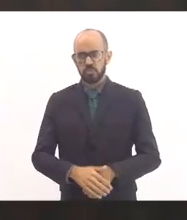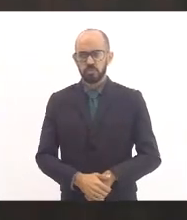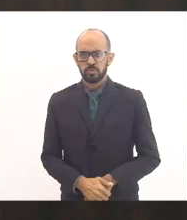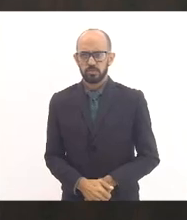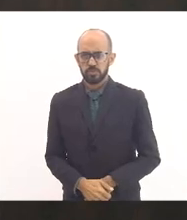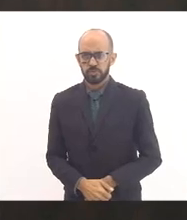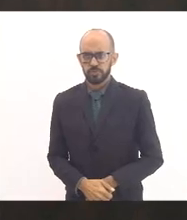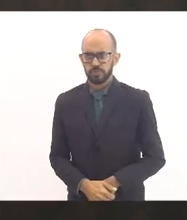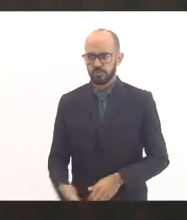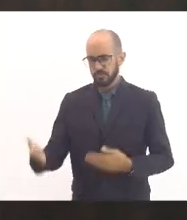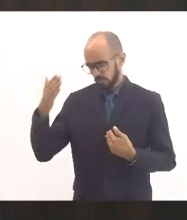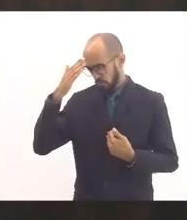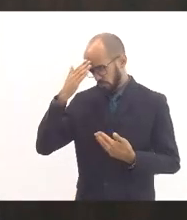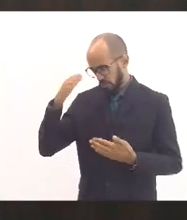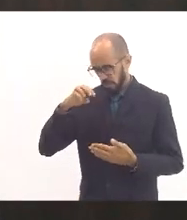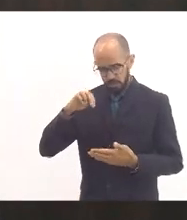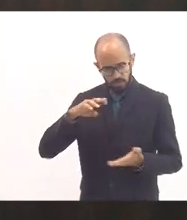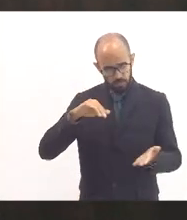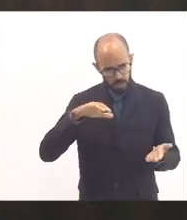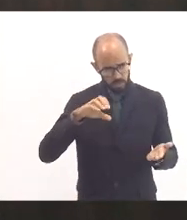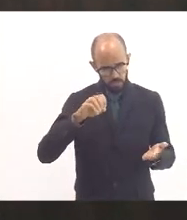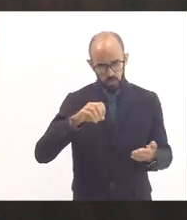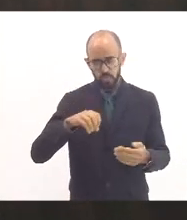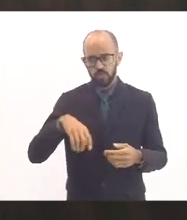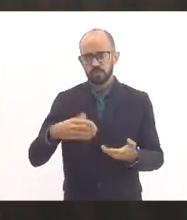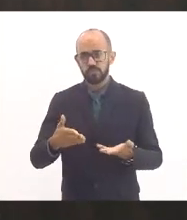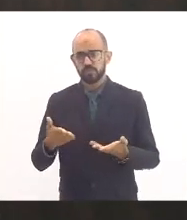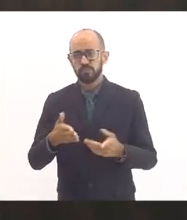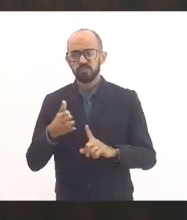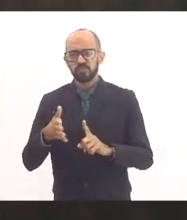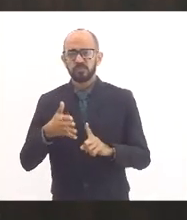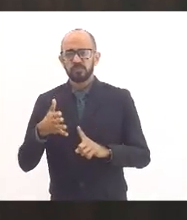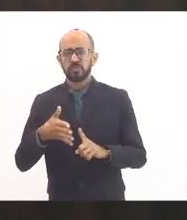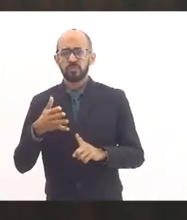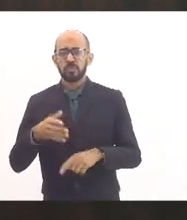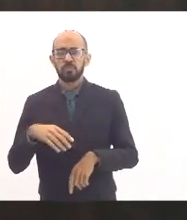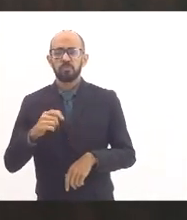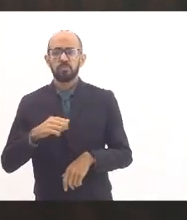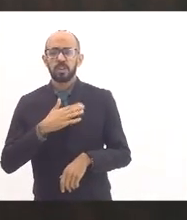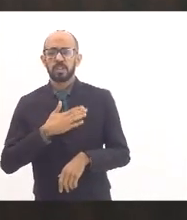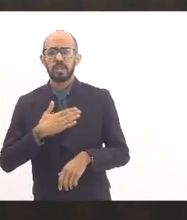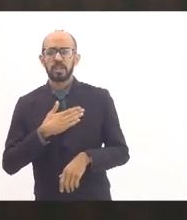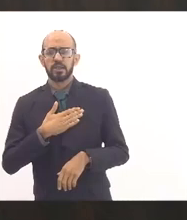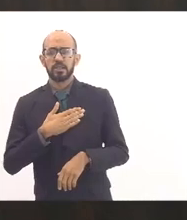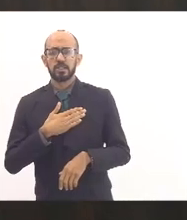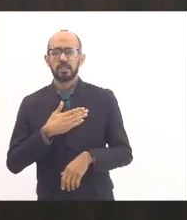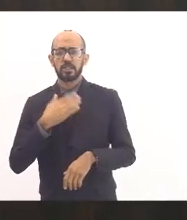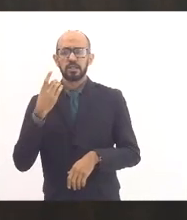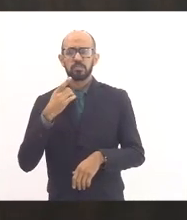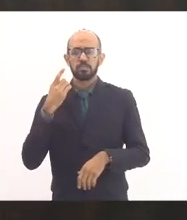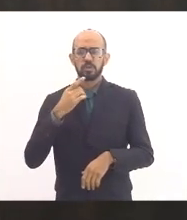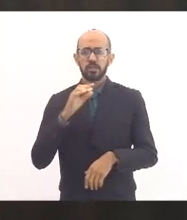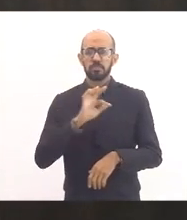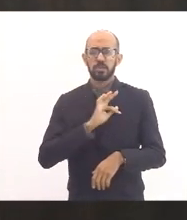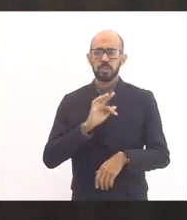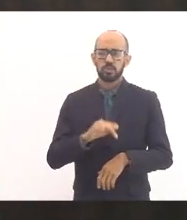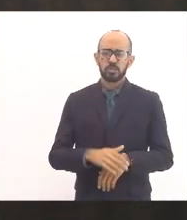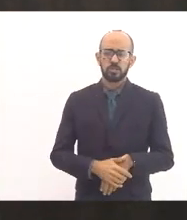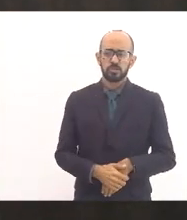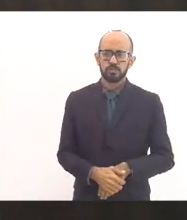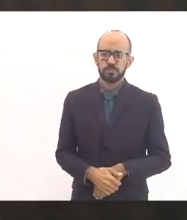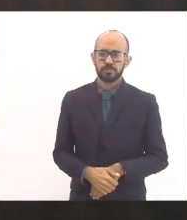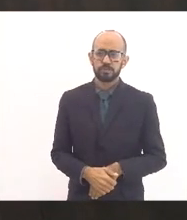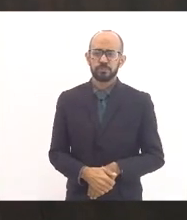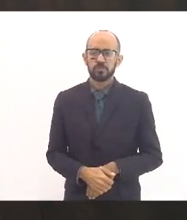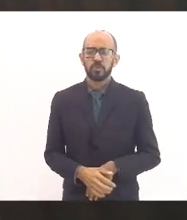obrigado Deputado Márcio Gualberto passo a palavra para querida a deputada Martha Rocha